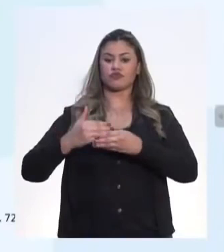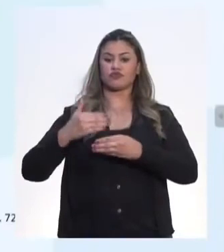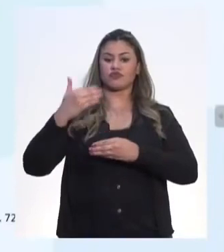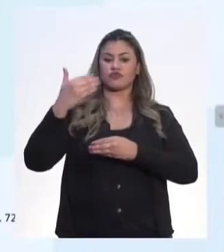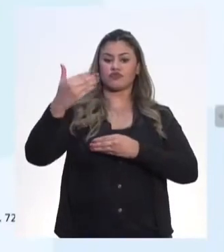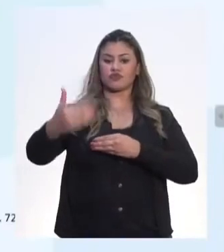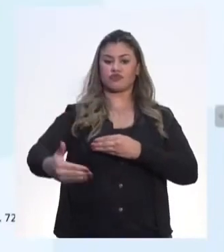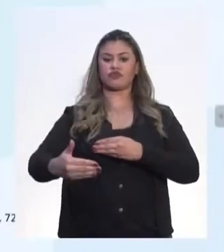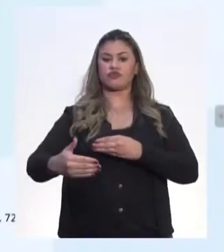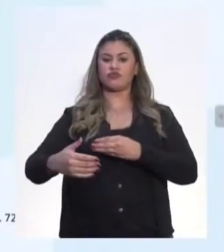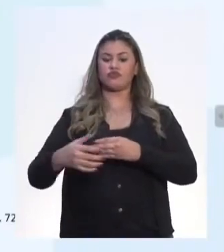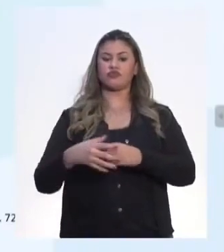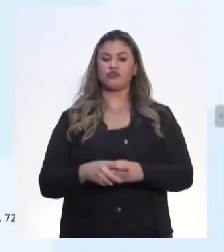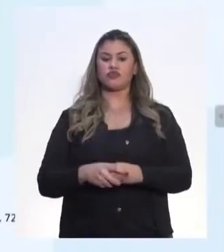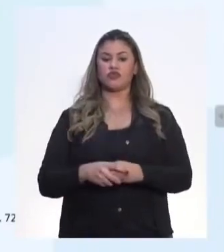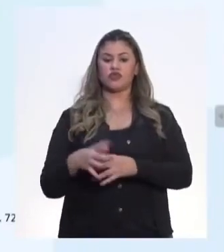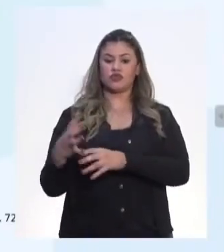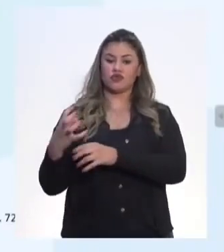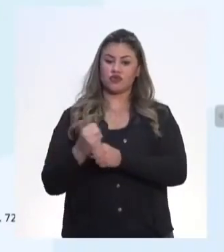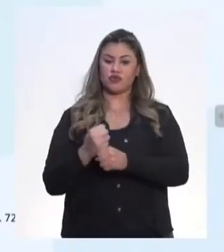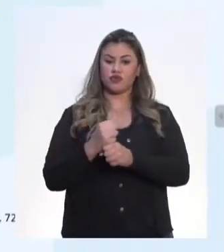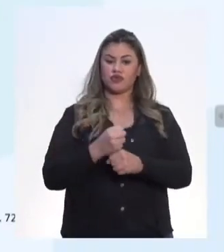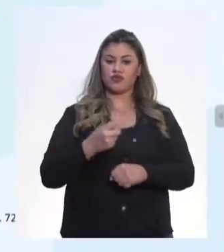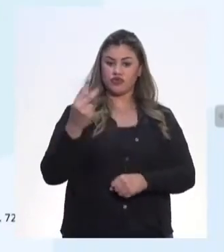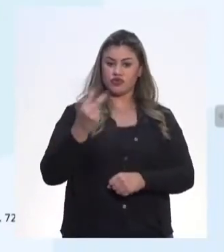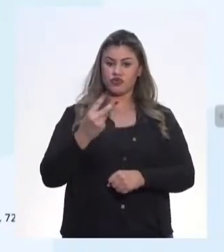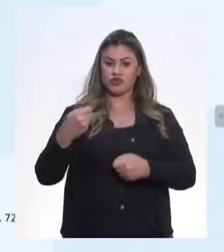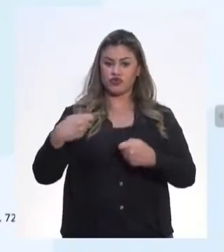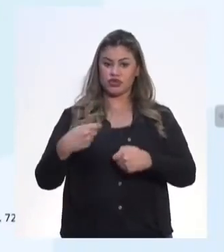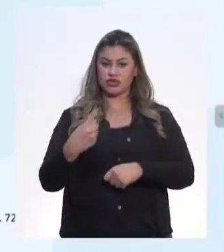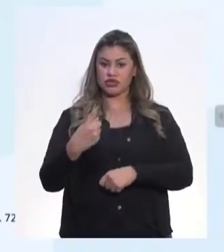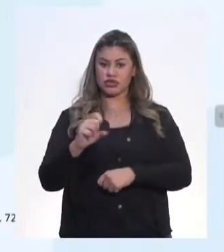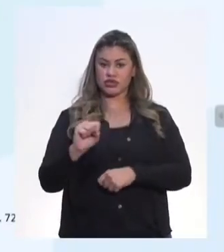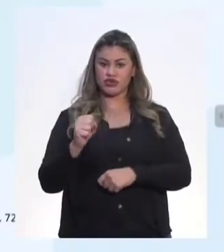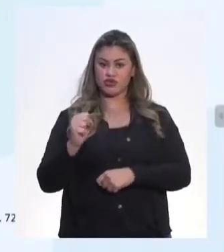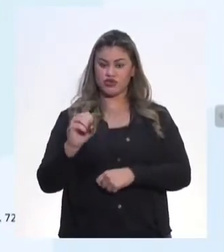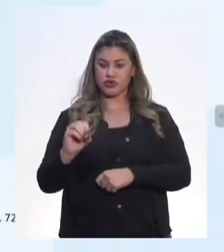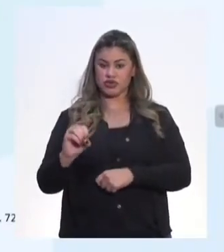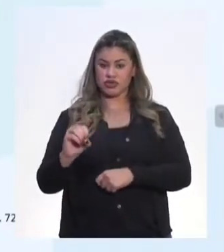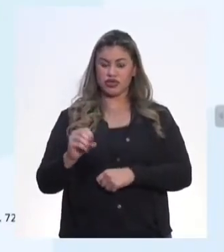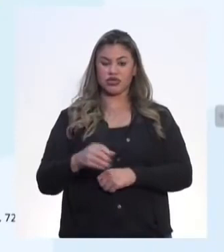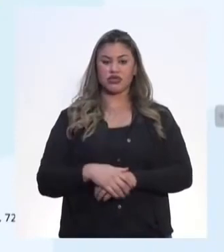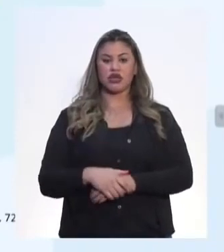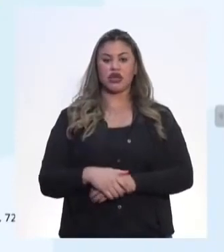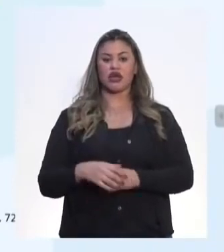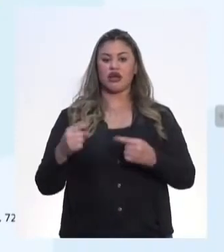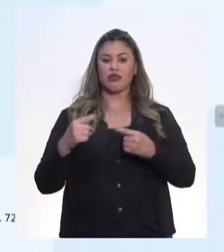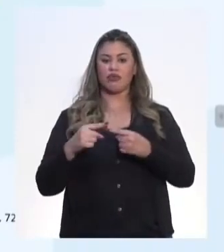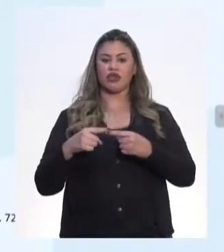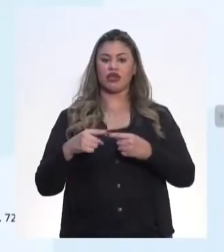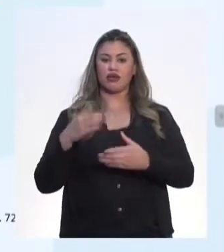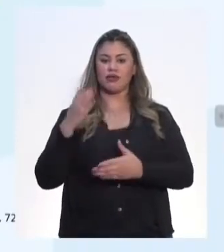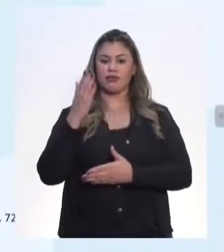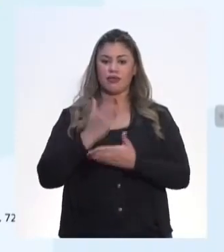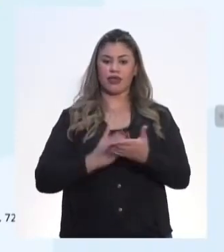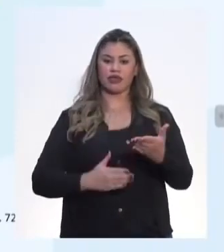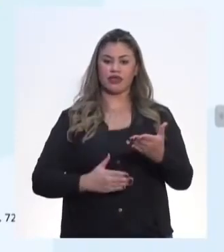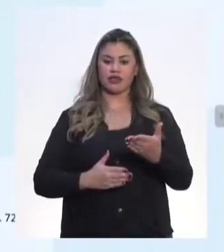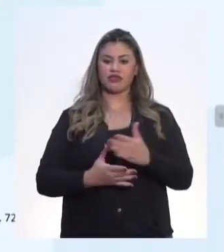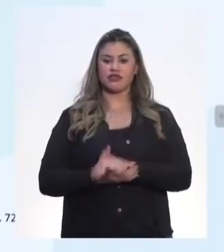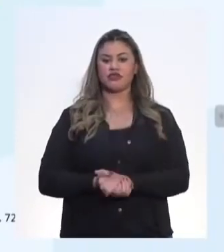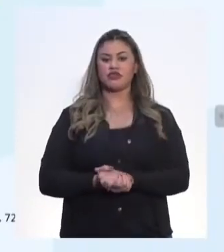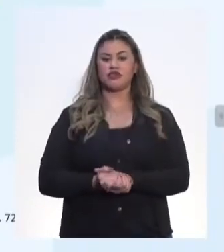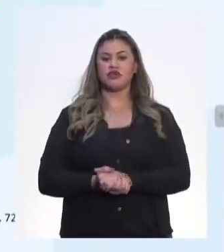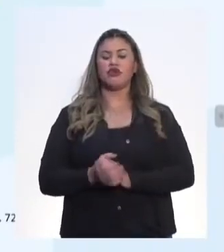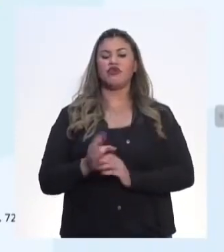os dois, tem que dar 180. Então o valor de 180 aqui, que é a metade de uma circunferência. Acabei de ver que o Brian